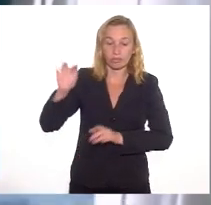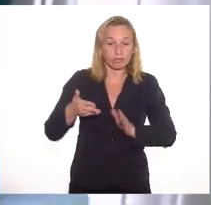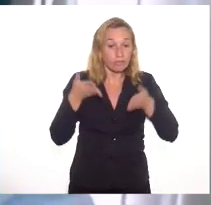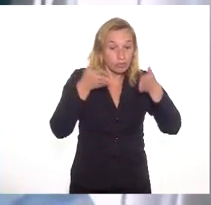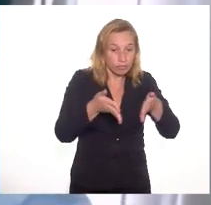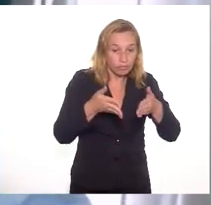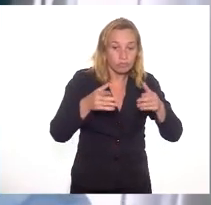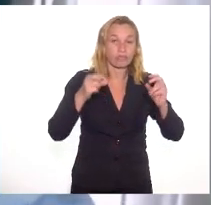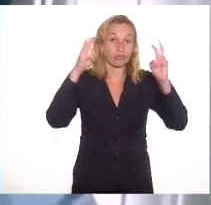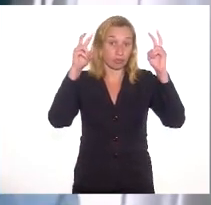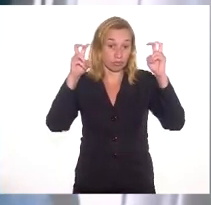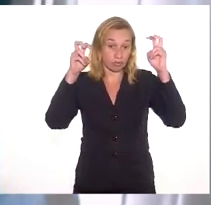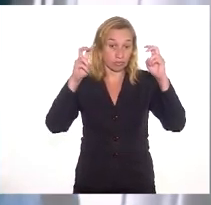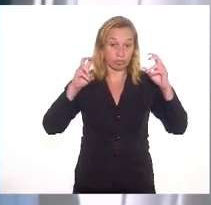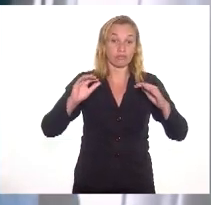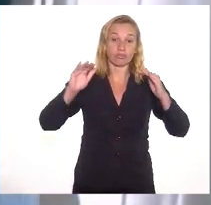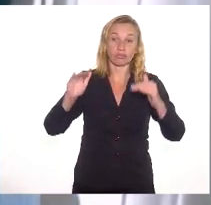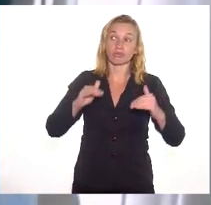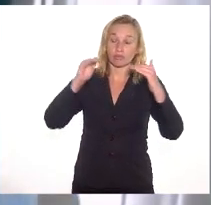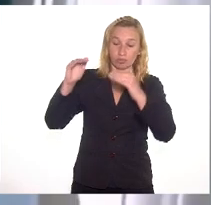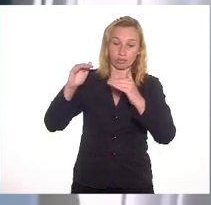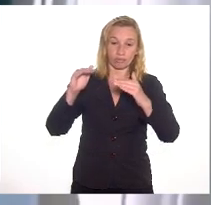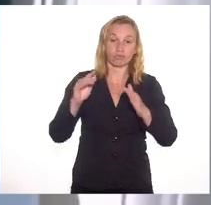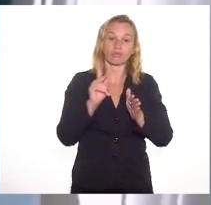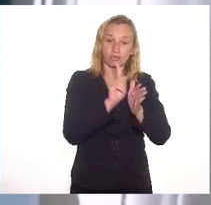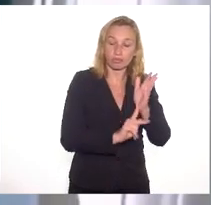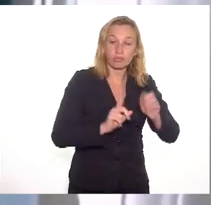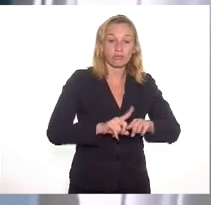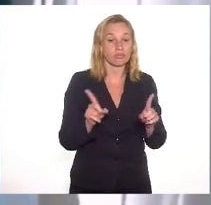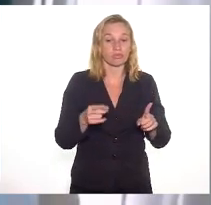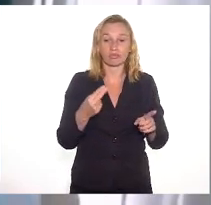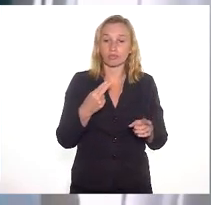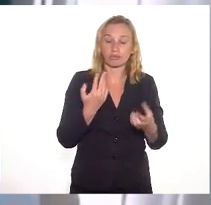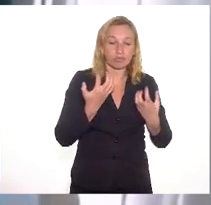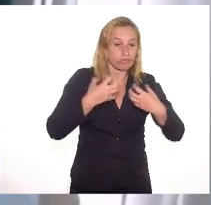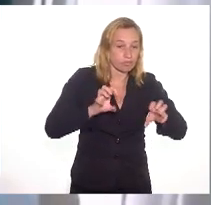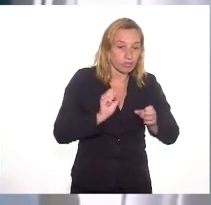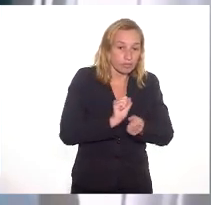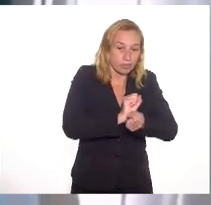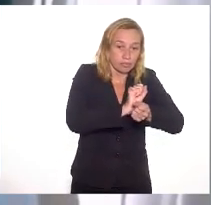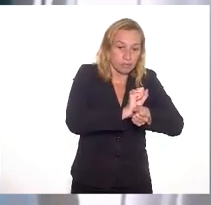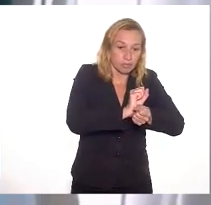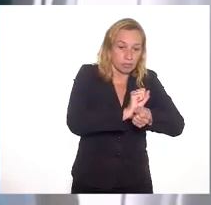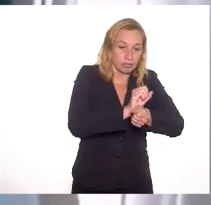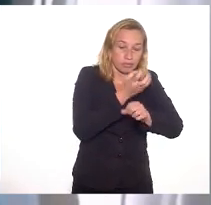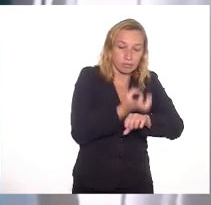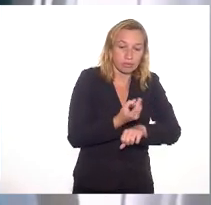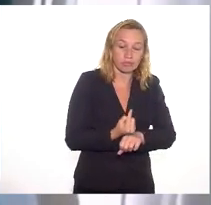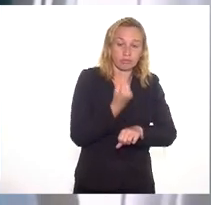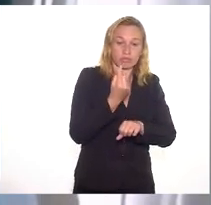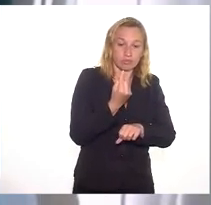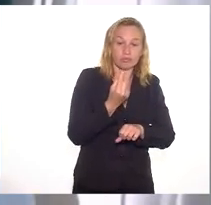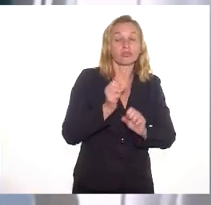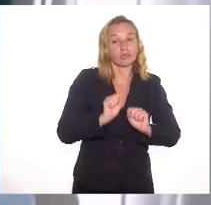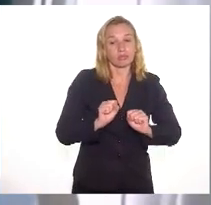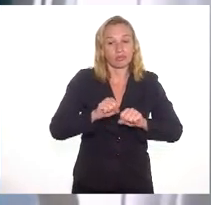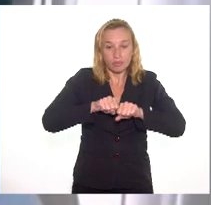como faz Vossa Excelência no projeto, mas não querem aprisioná-la numa disciplina específica, mas fazer com que ela